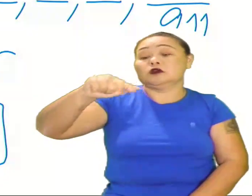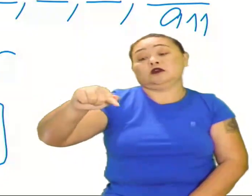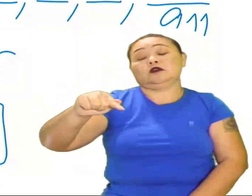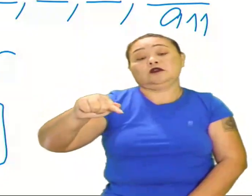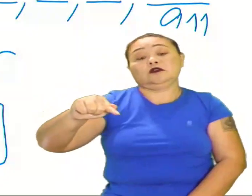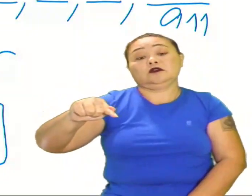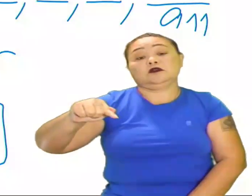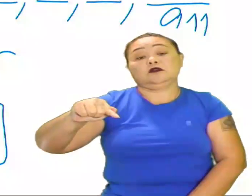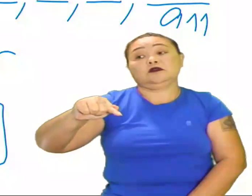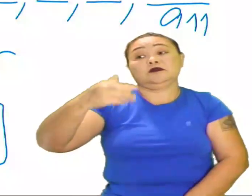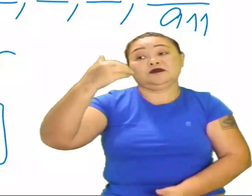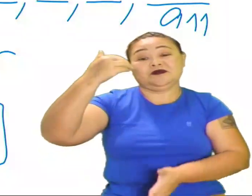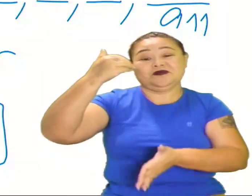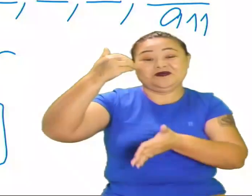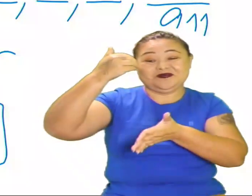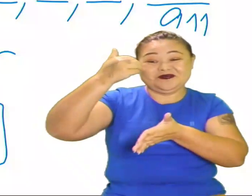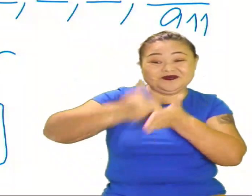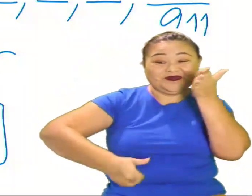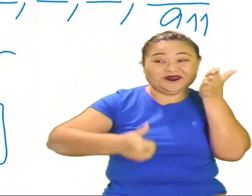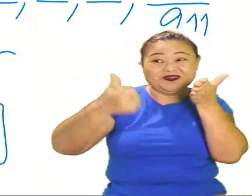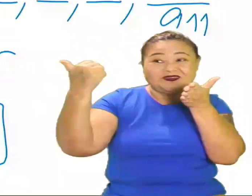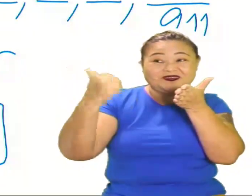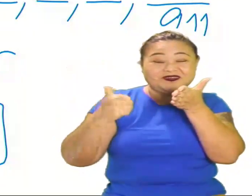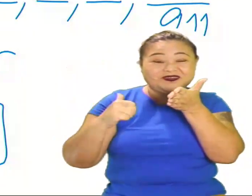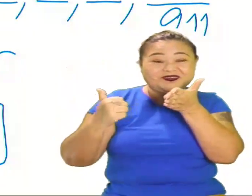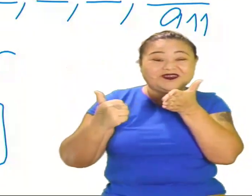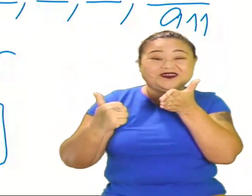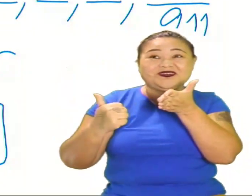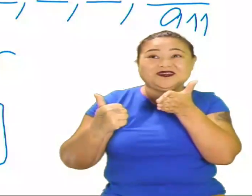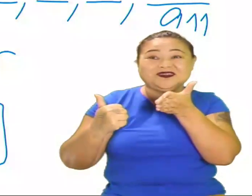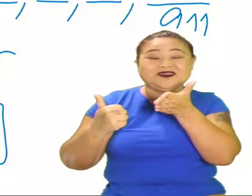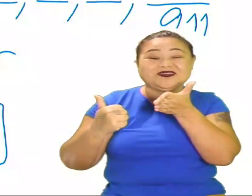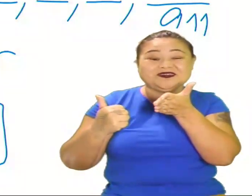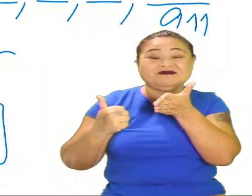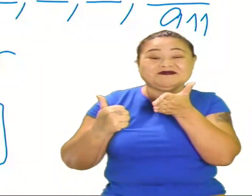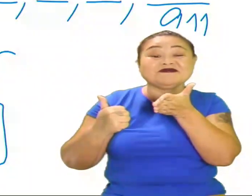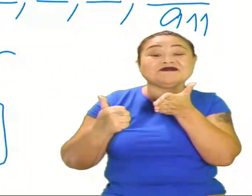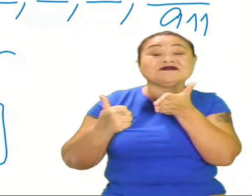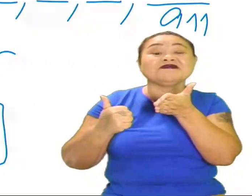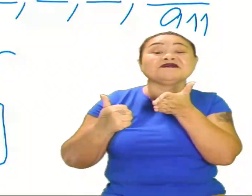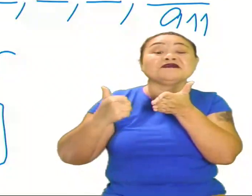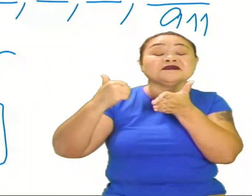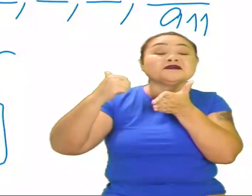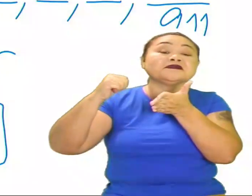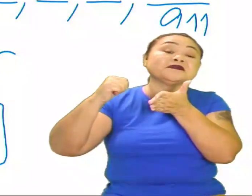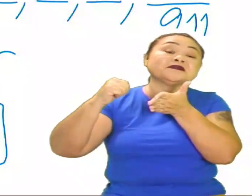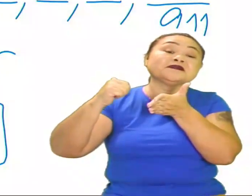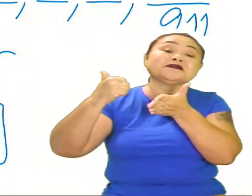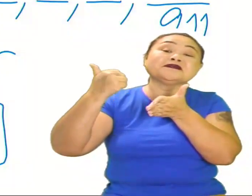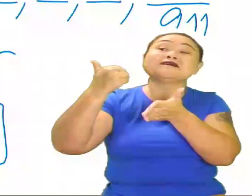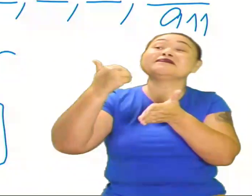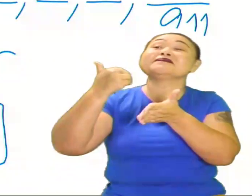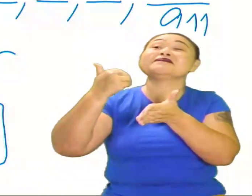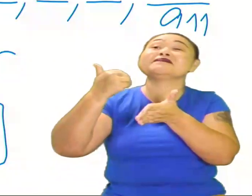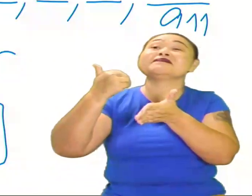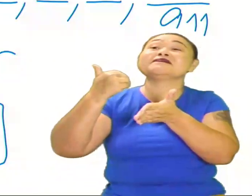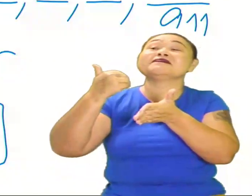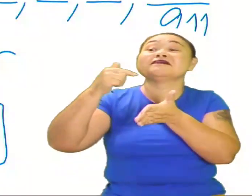87. Isso, sempre diminuindo 11. Certo? Menos 11.